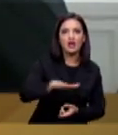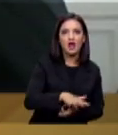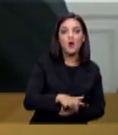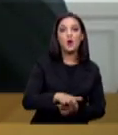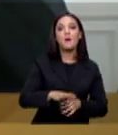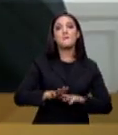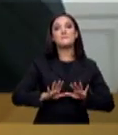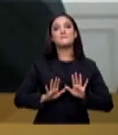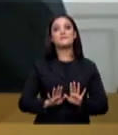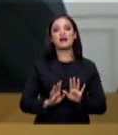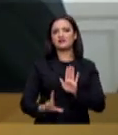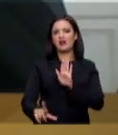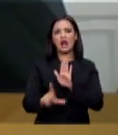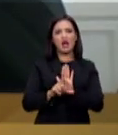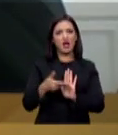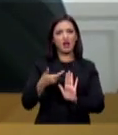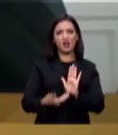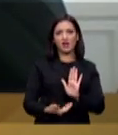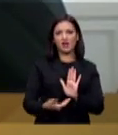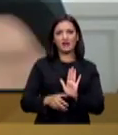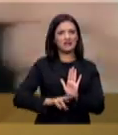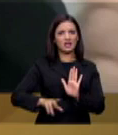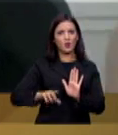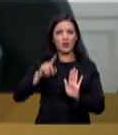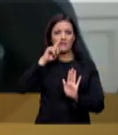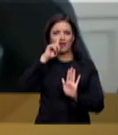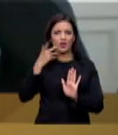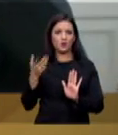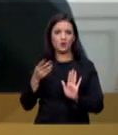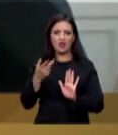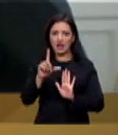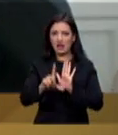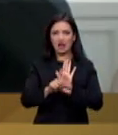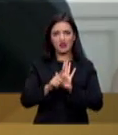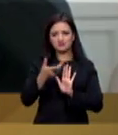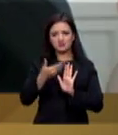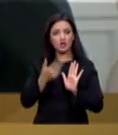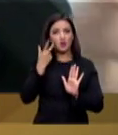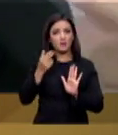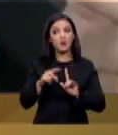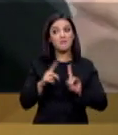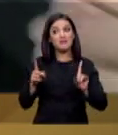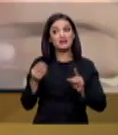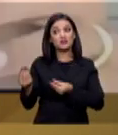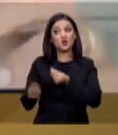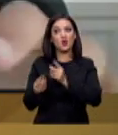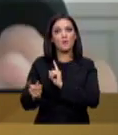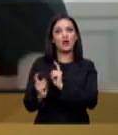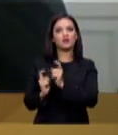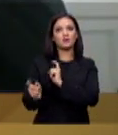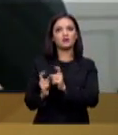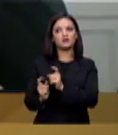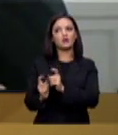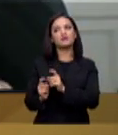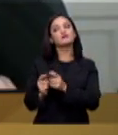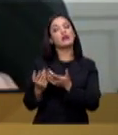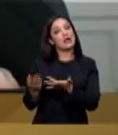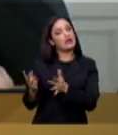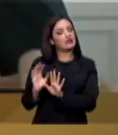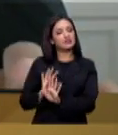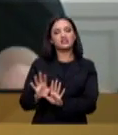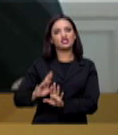lei aqui não é perigosa. Eventual distorção da lei o foi. É realmente uma válvula de